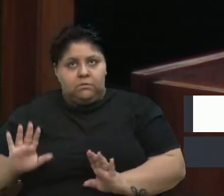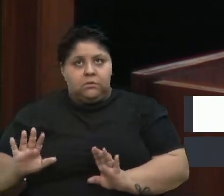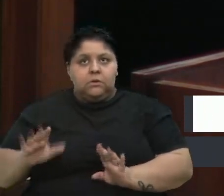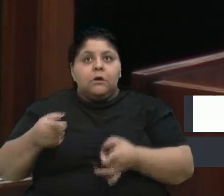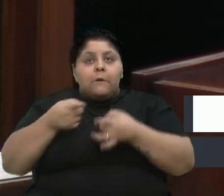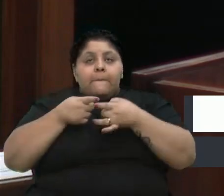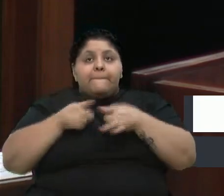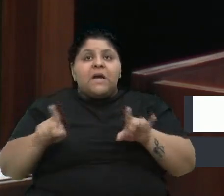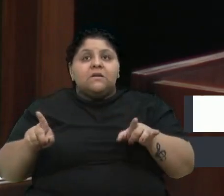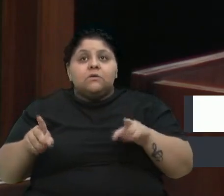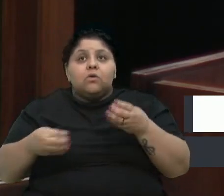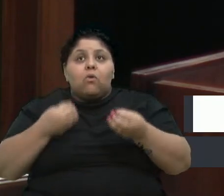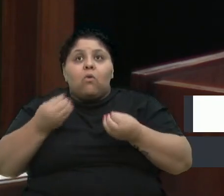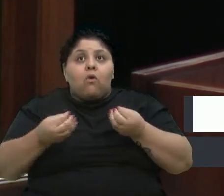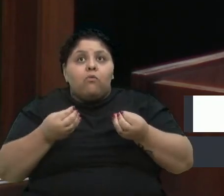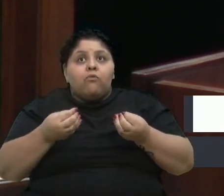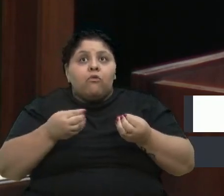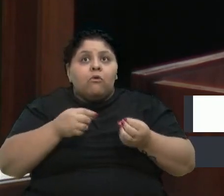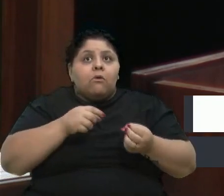aqui, vereador, como é que nós estamos?